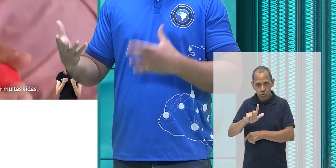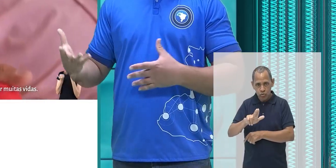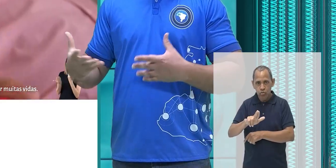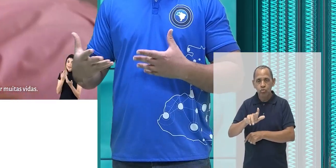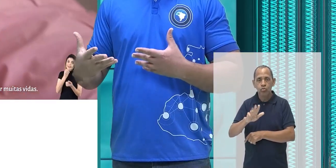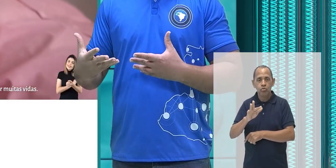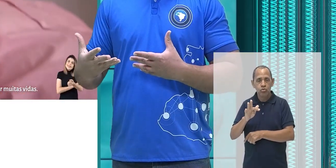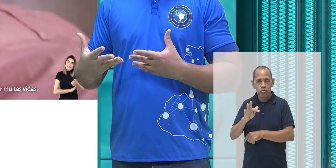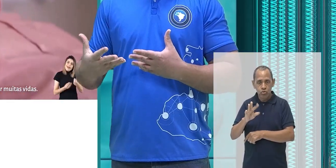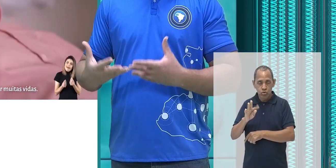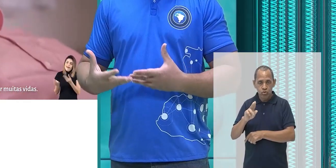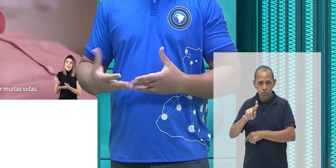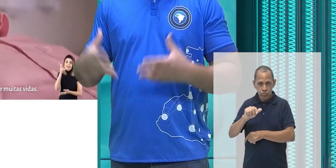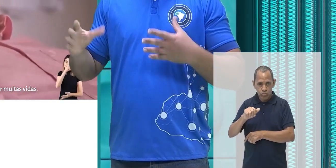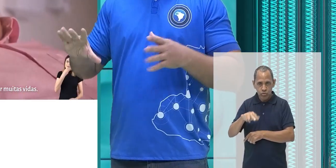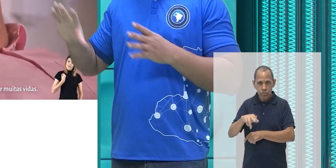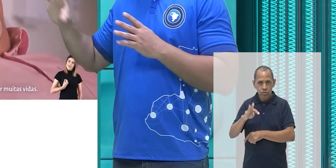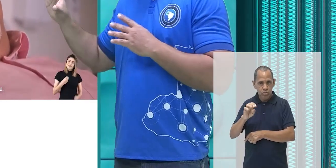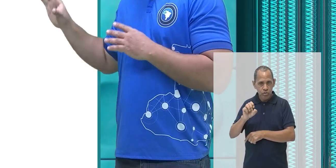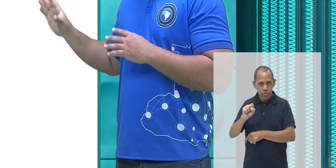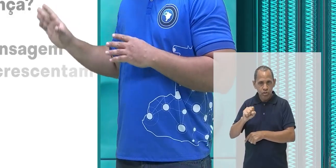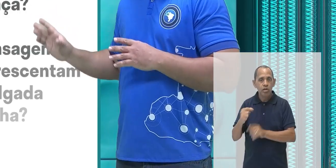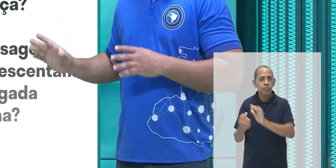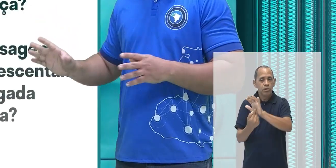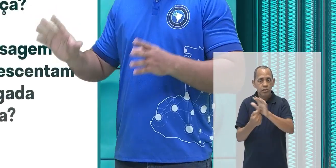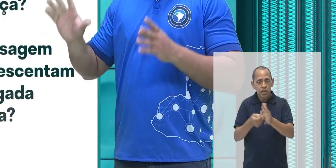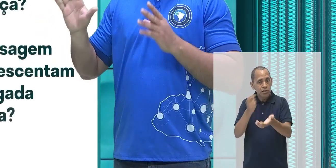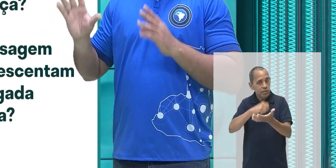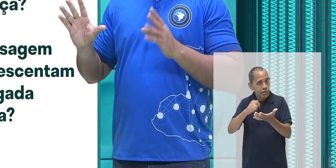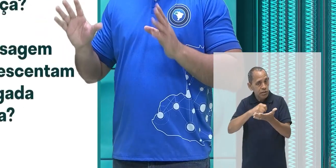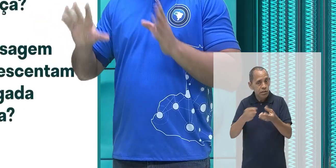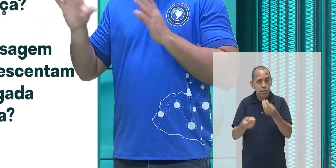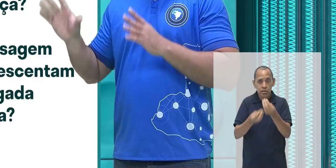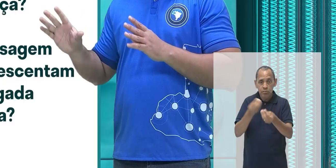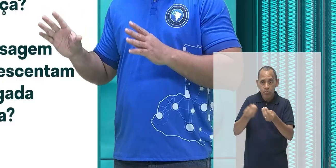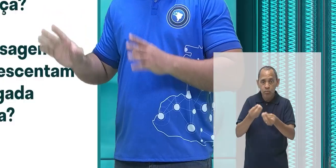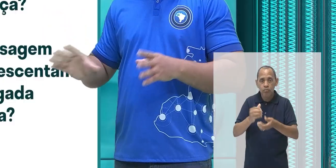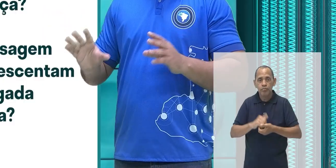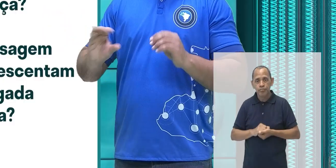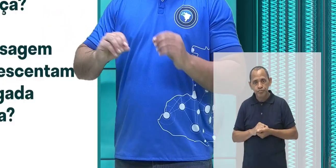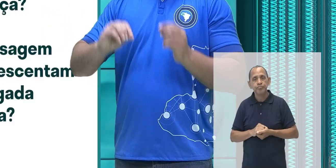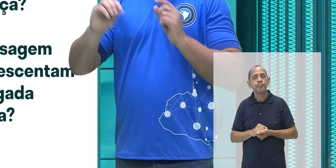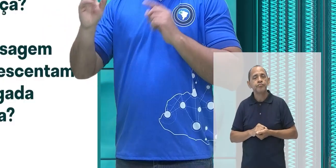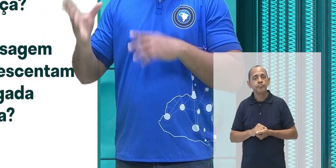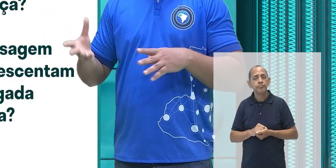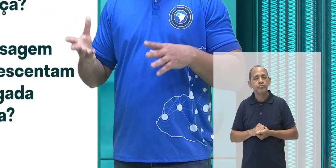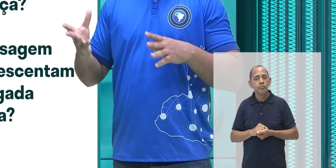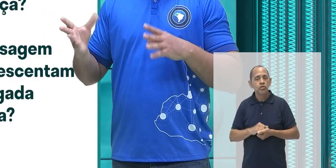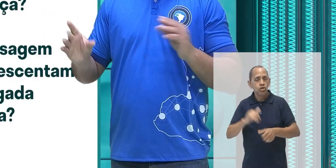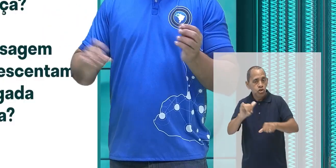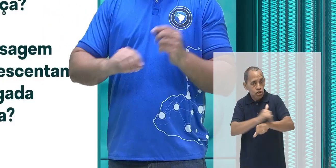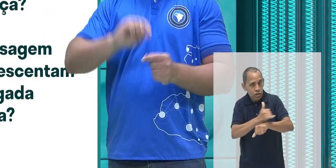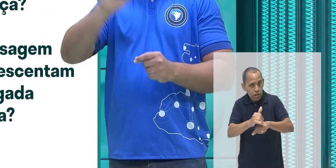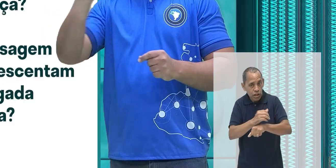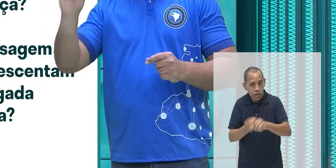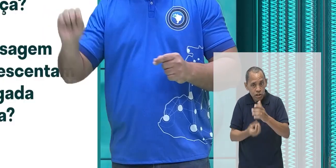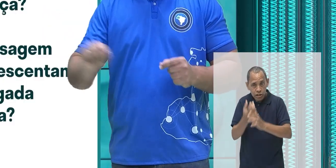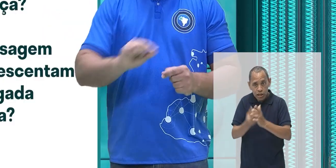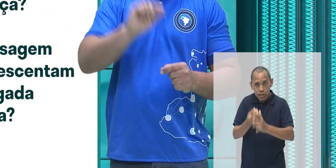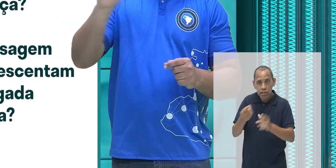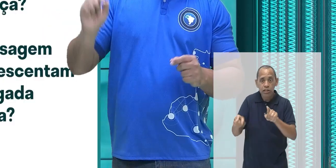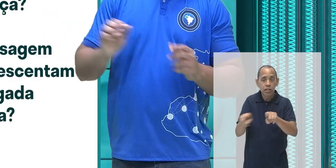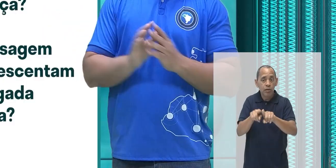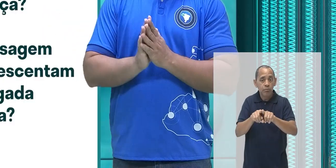foram apresentadas de forma escrita, com uma edição trabalhada também de forma intencional para representar